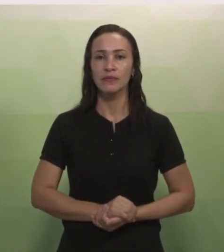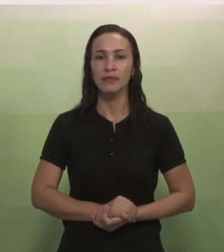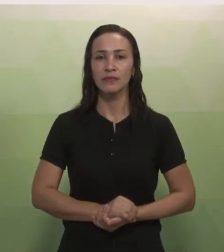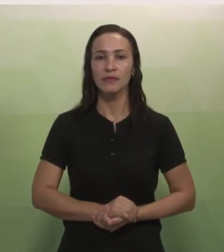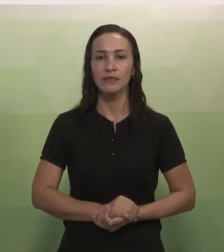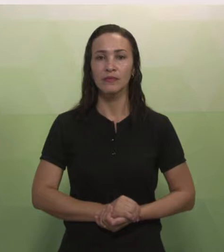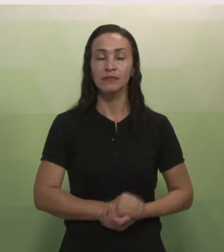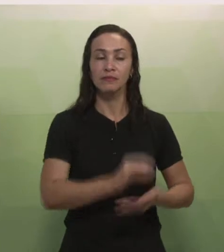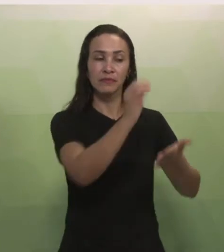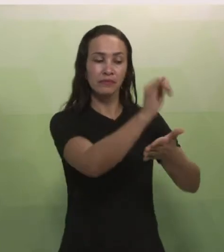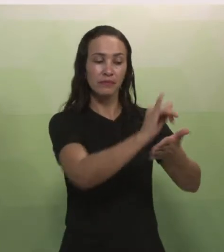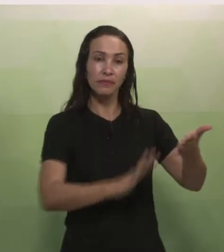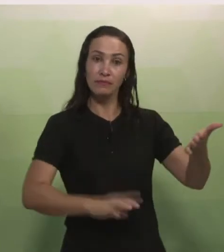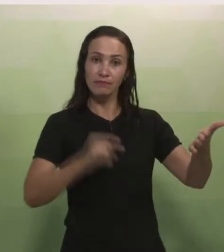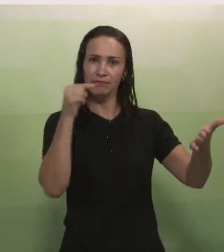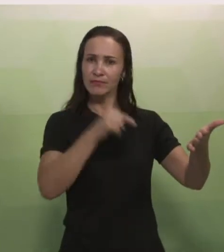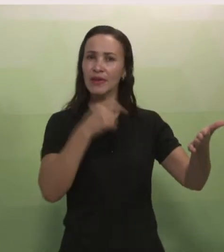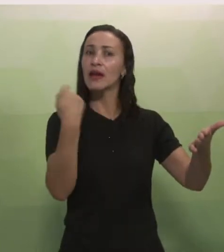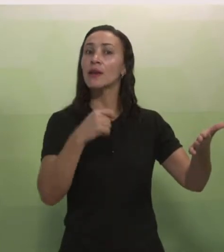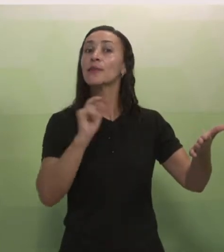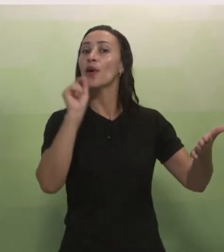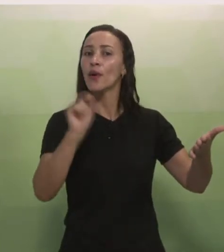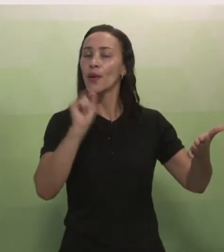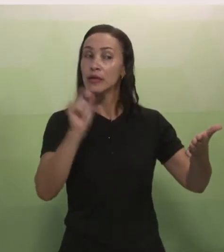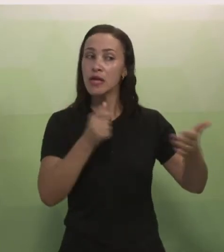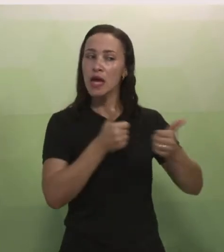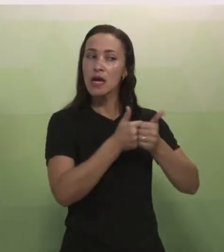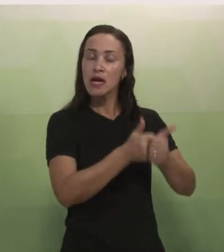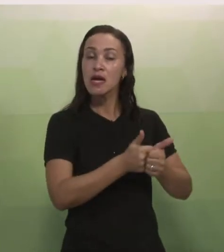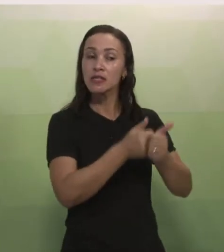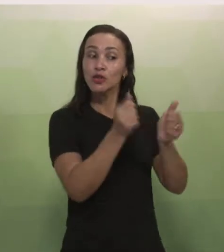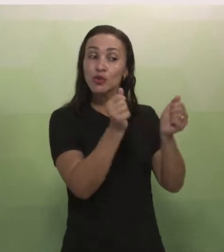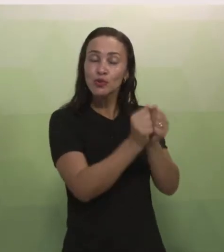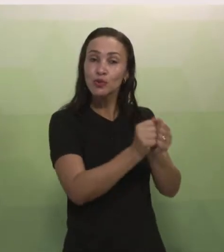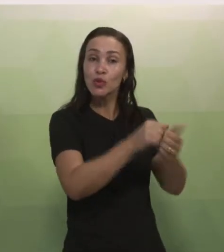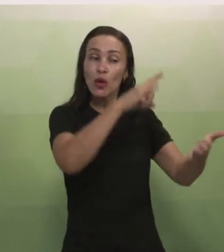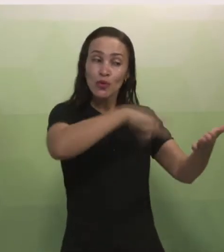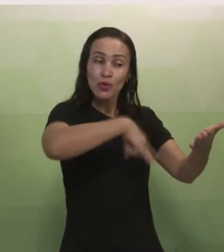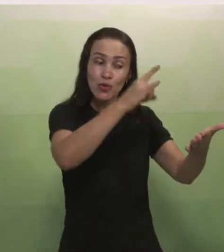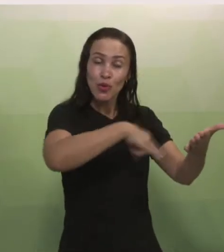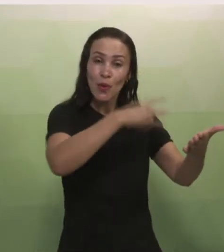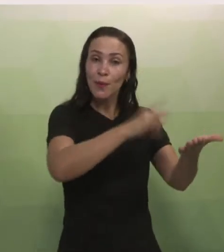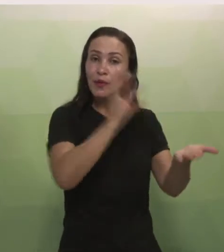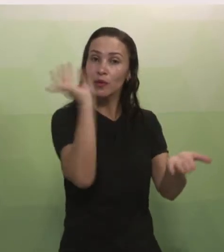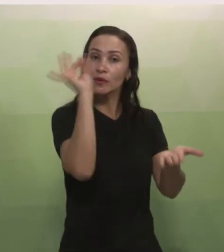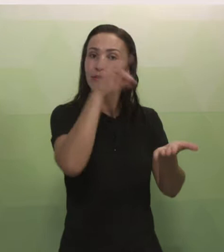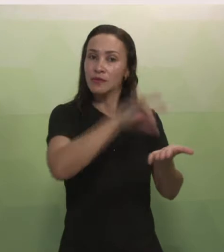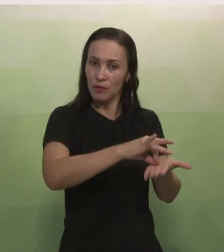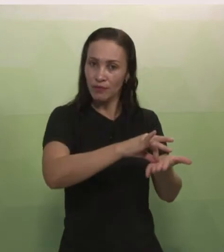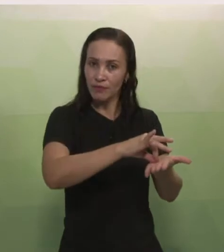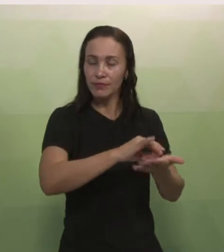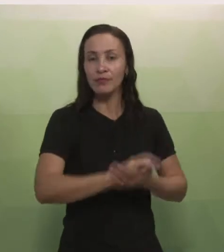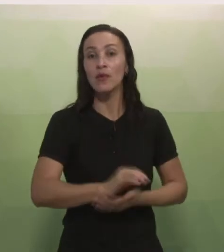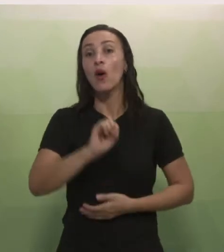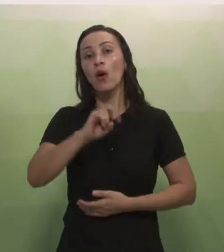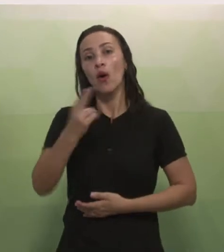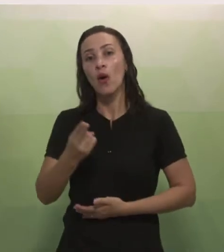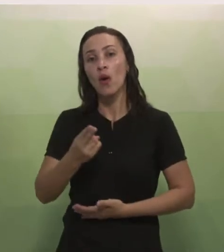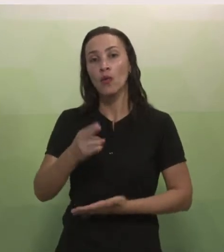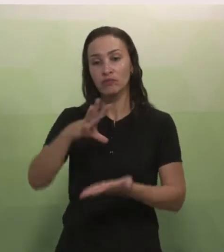Essas atividades, elas devem ser acompanhadas de documentação original ou de